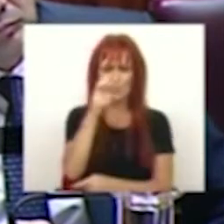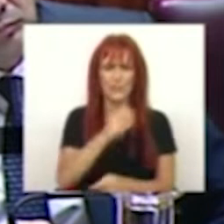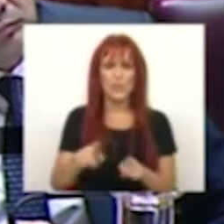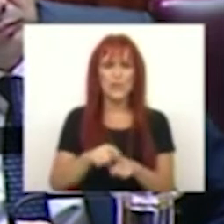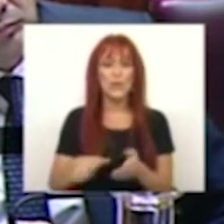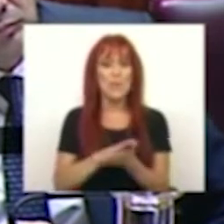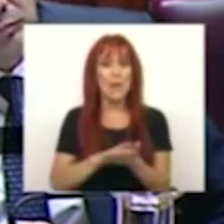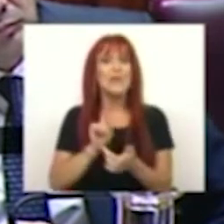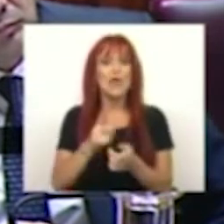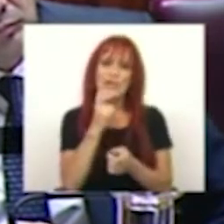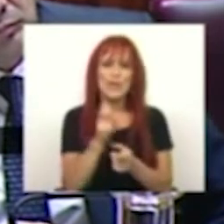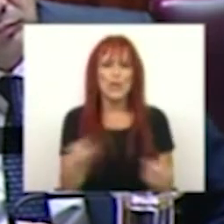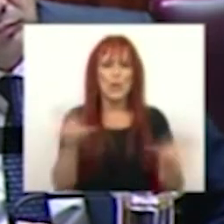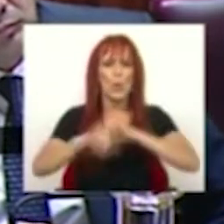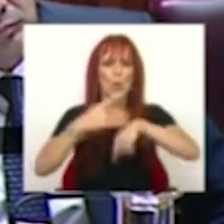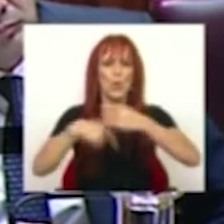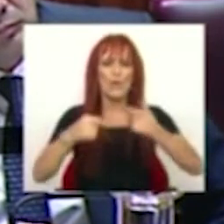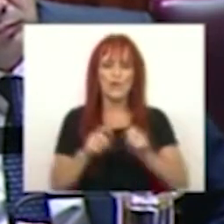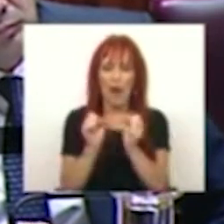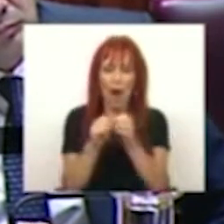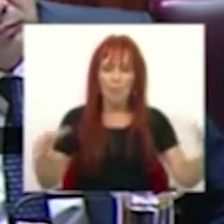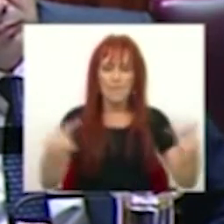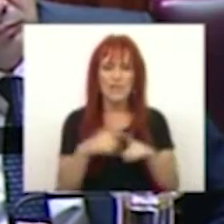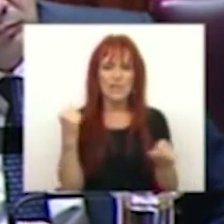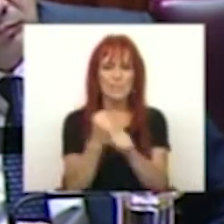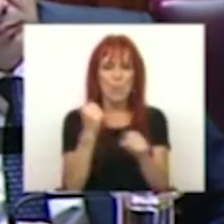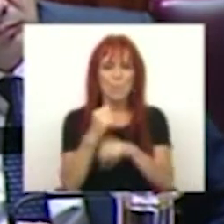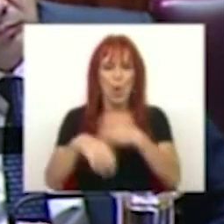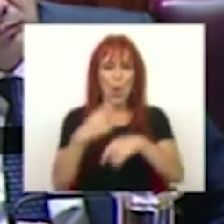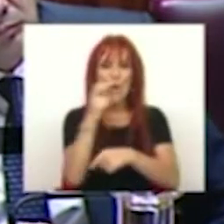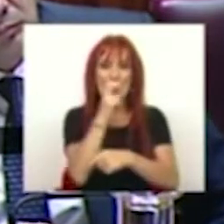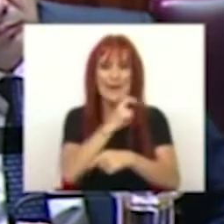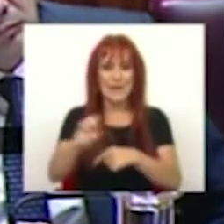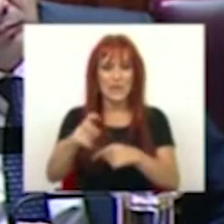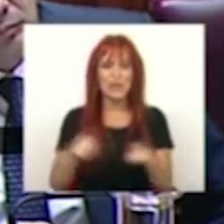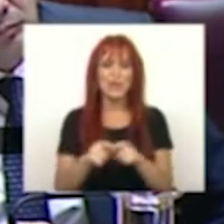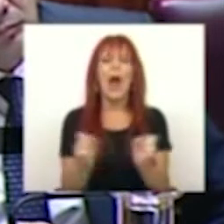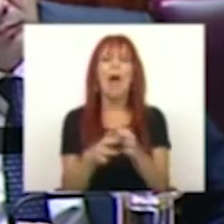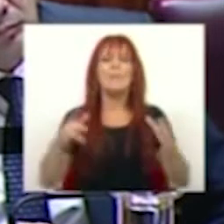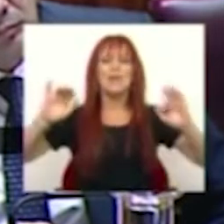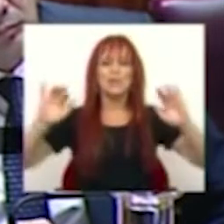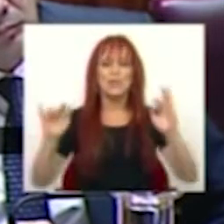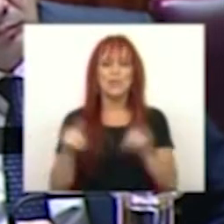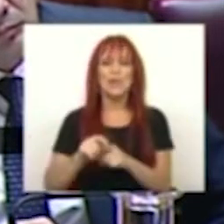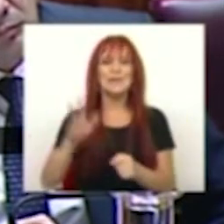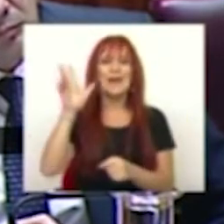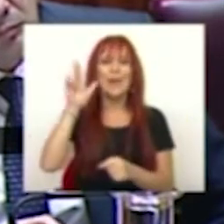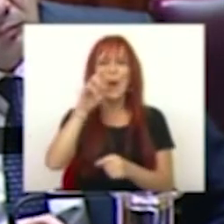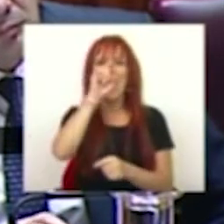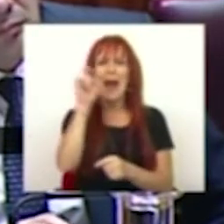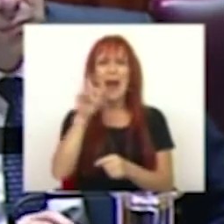base nas renováveis, de aumentar os níveis de eficiência energética, para aumentar a redução dos gases com efeito de